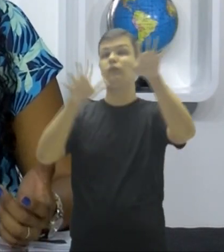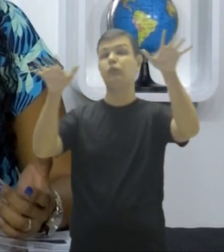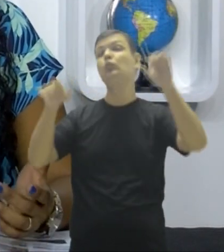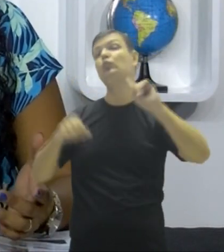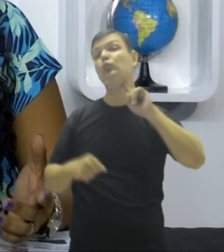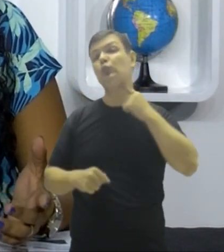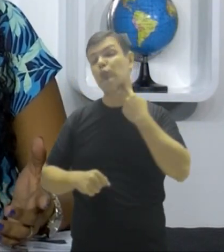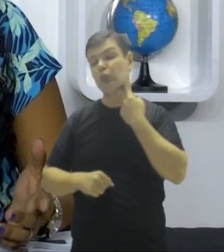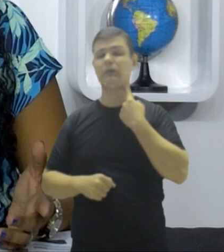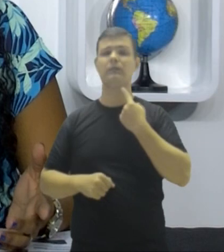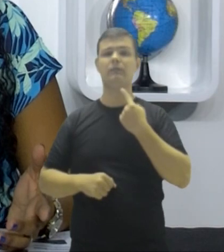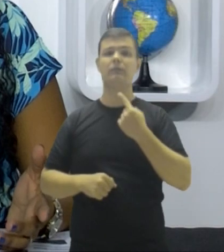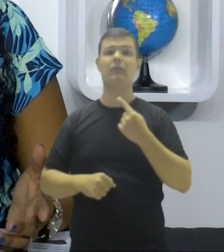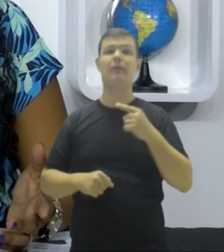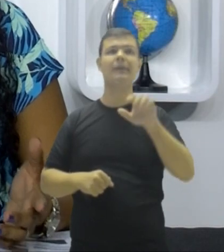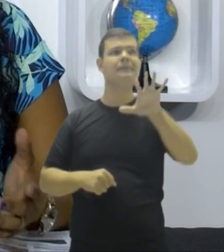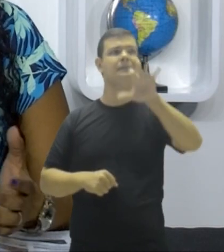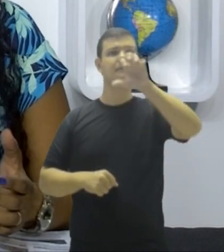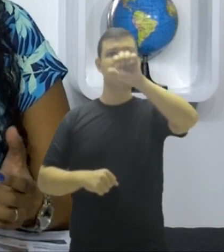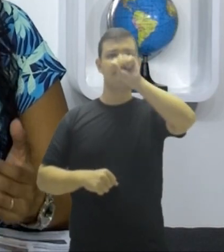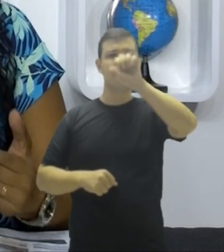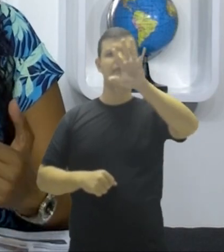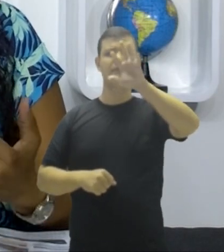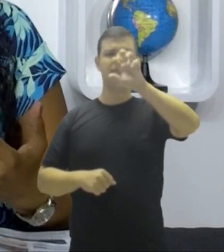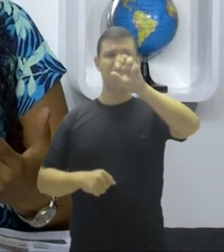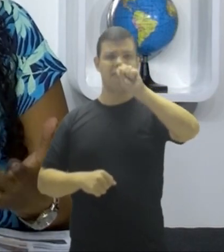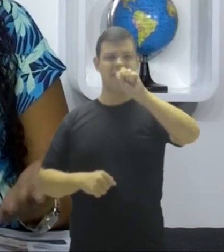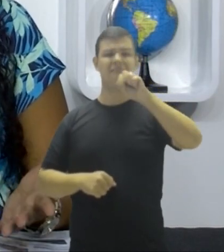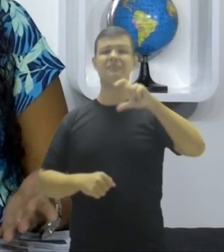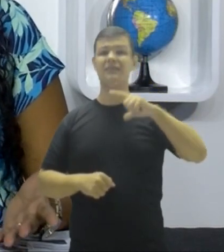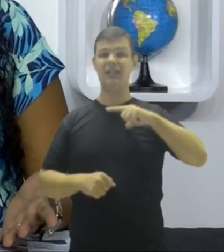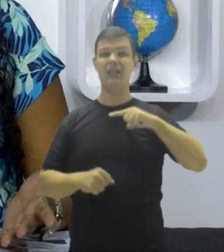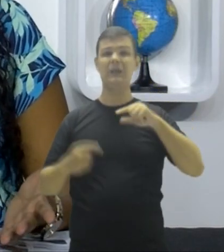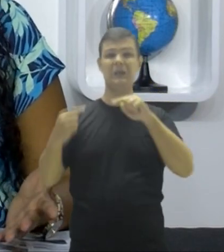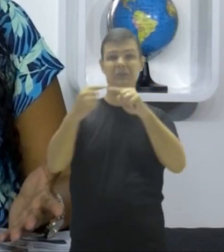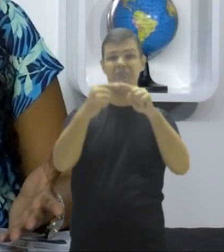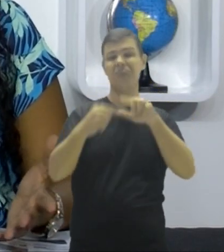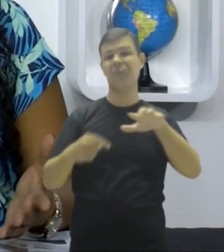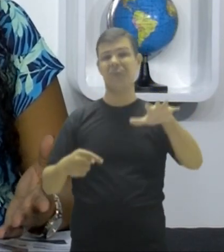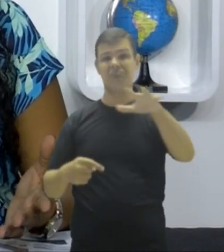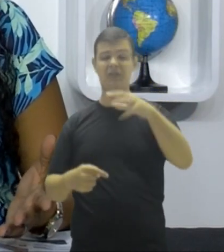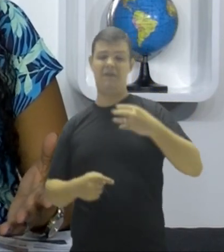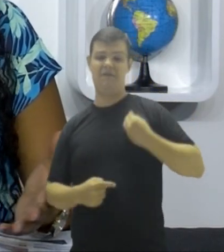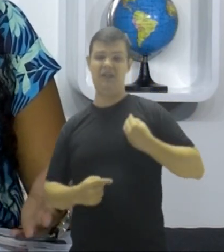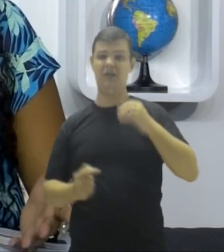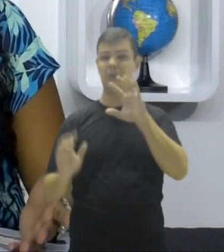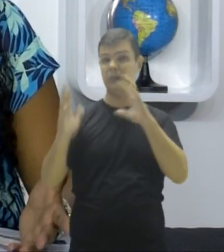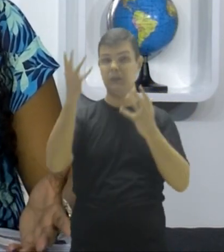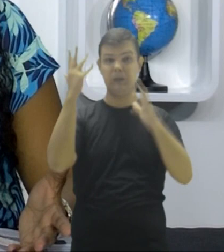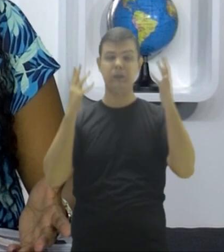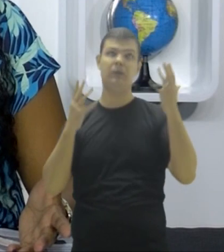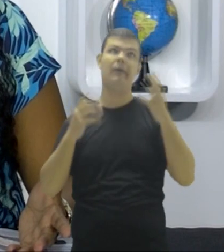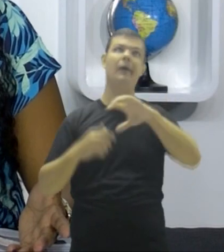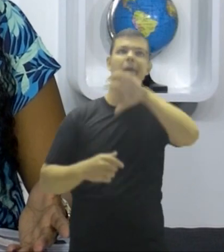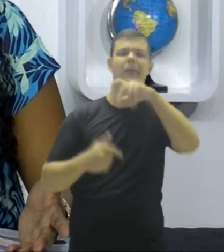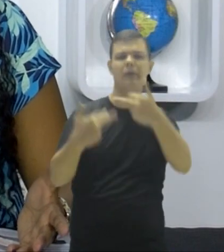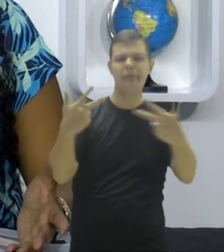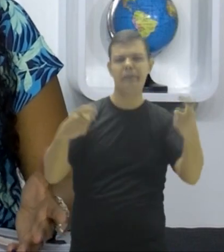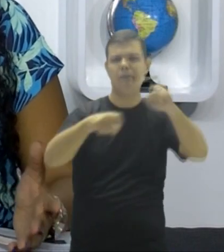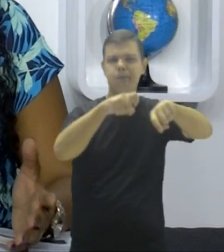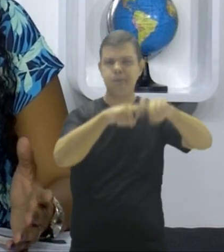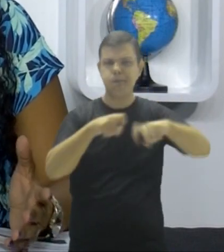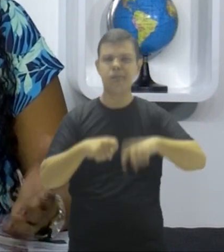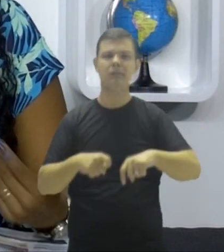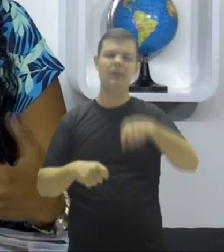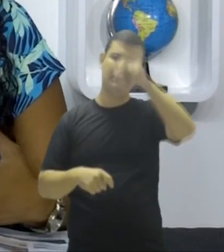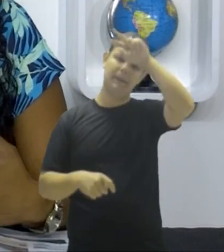cidades. Essa poluição do ar também atinge a vida no meio ambiente, a reprodução dos animais,